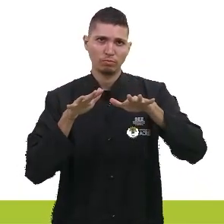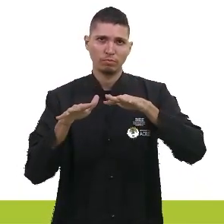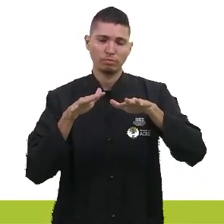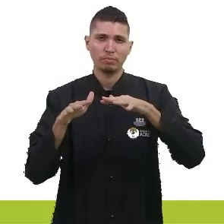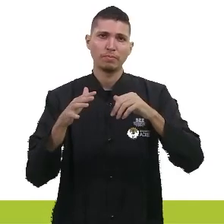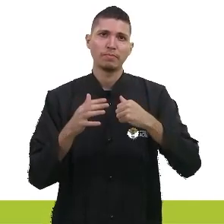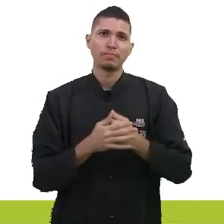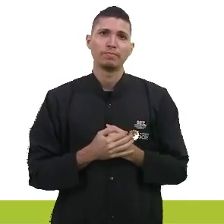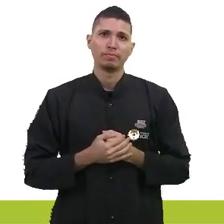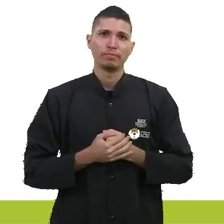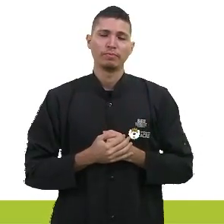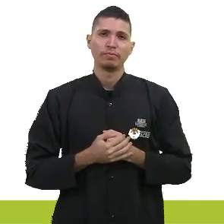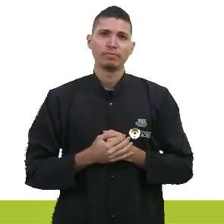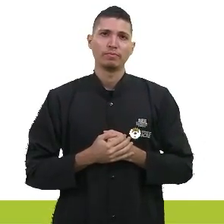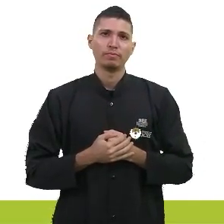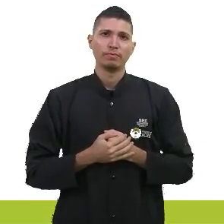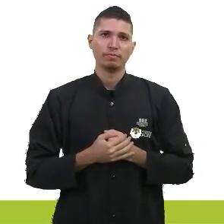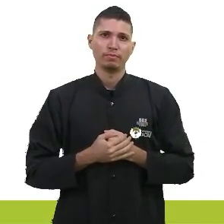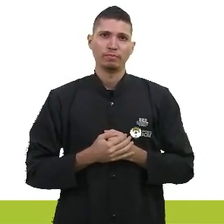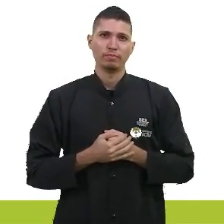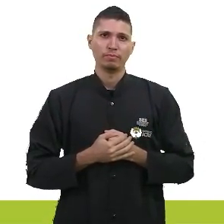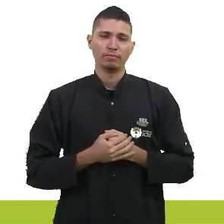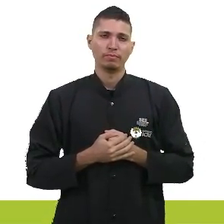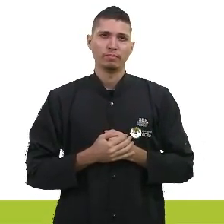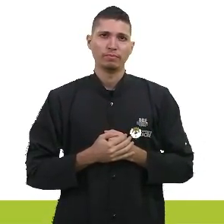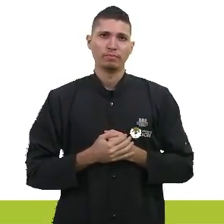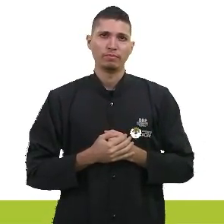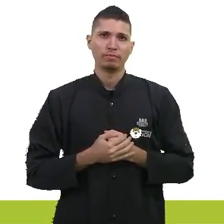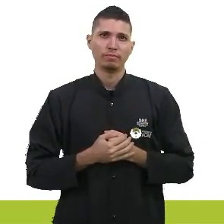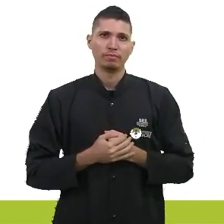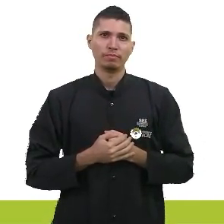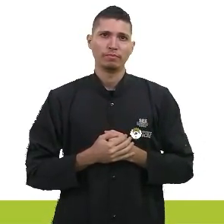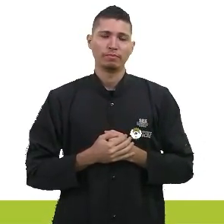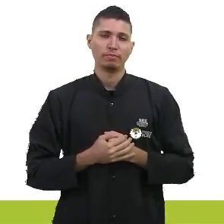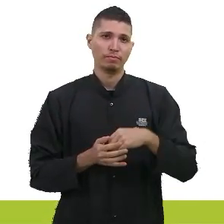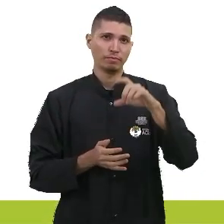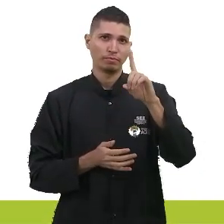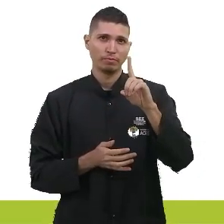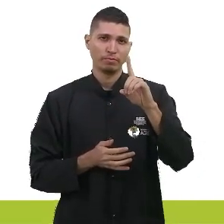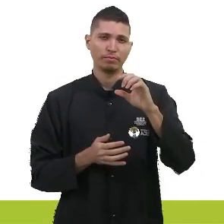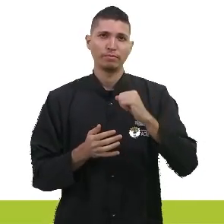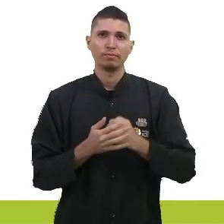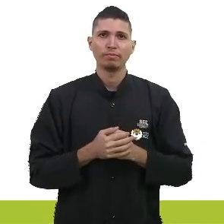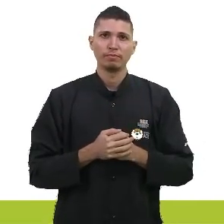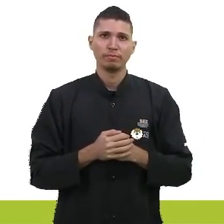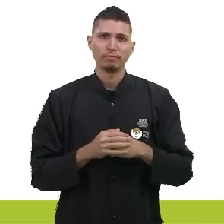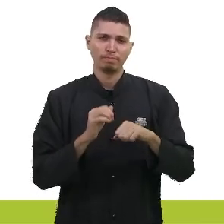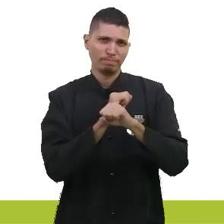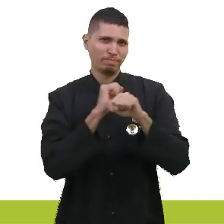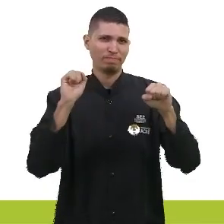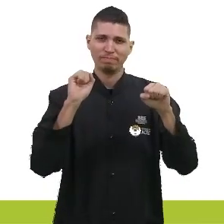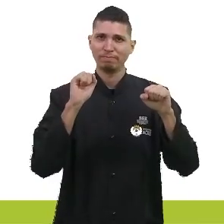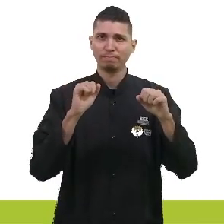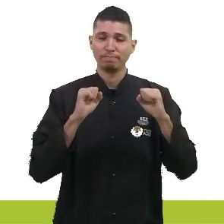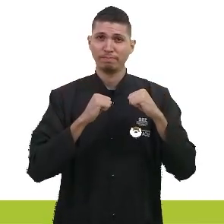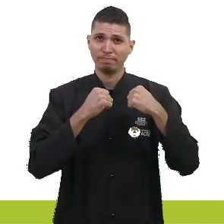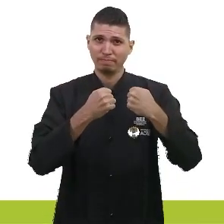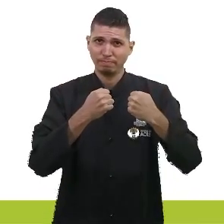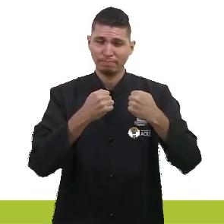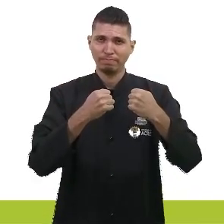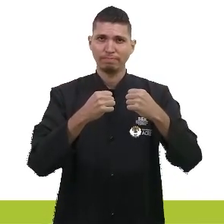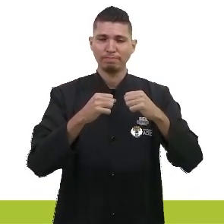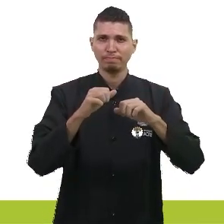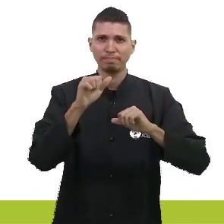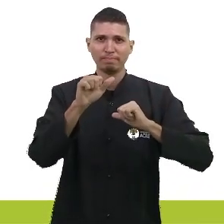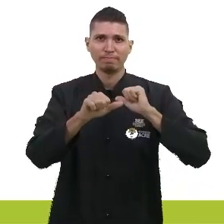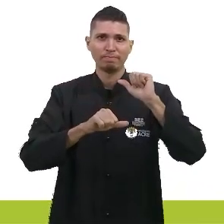Bom, vamos ver as outras alternativas. D. É impossível que a força consiga